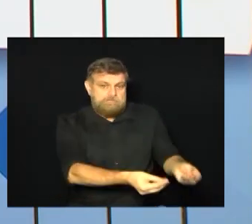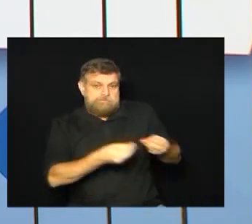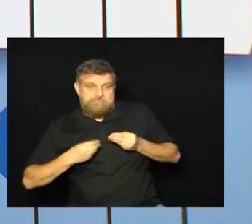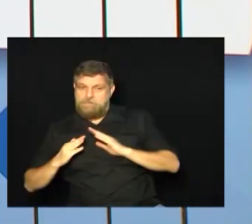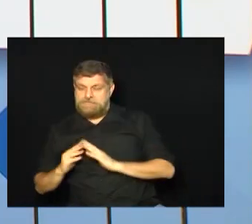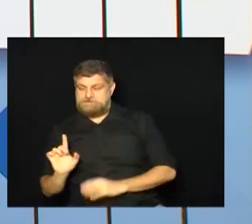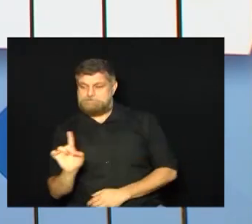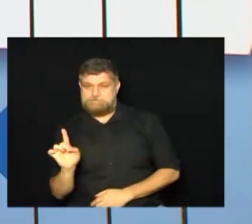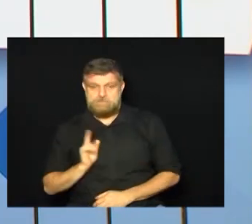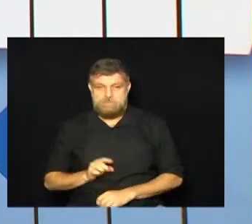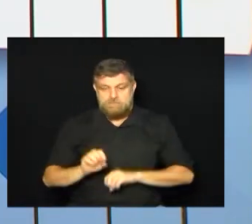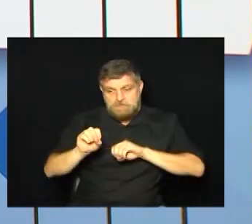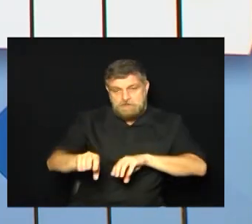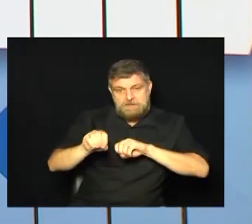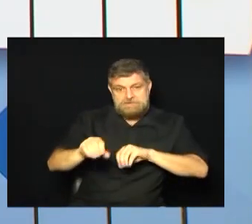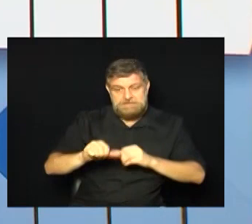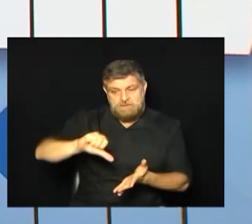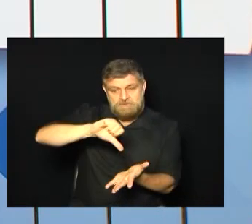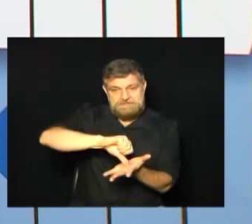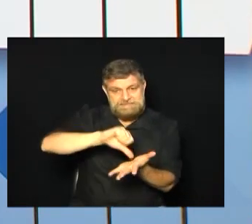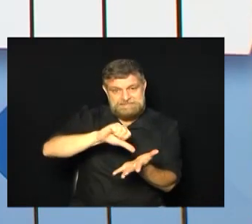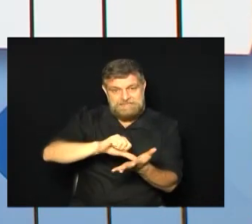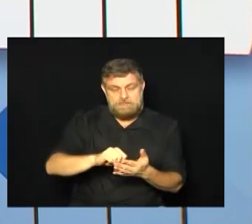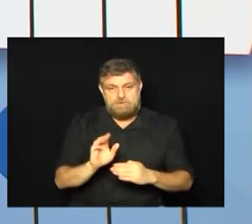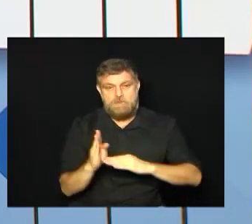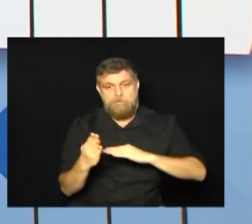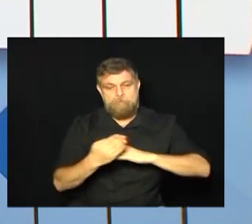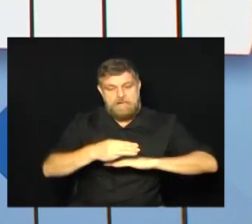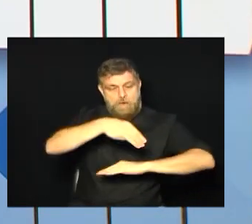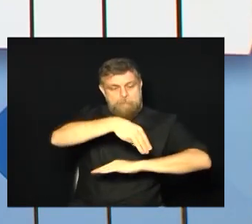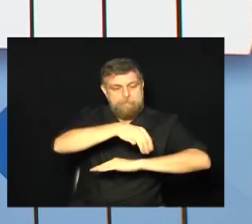então, são ministradas no Centro Escolar de Música aqui na Vila Marieta e mais